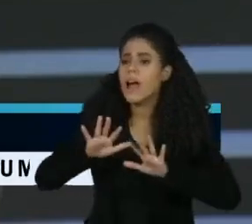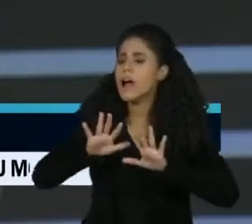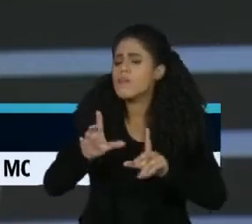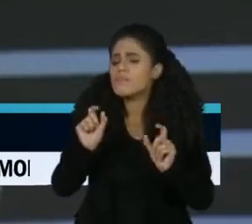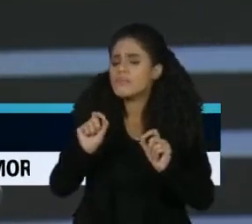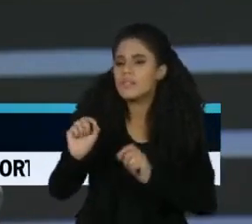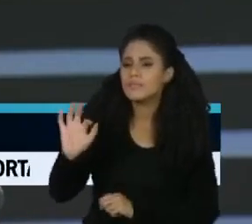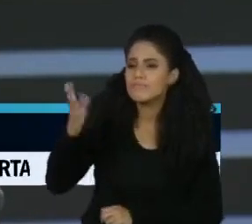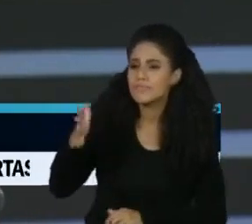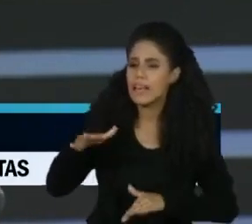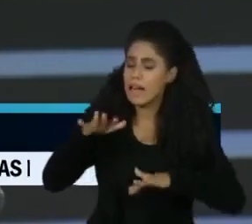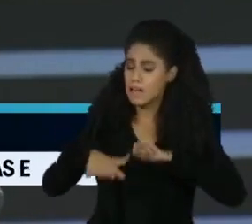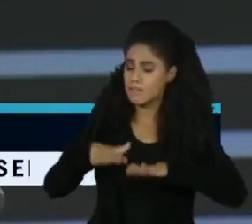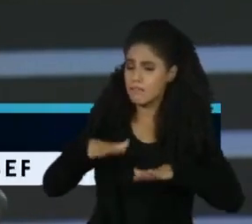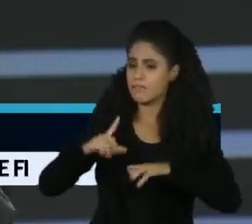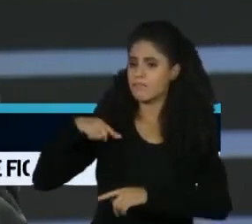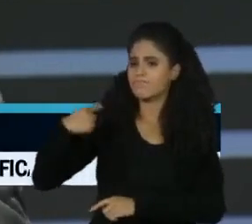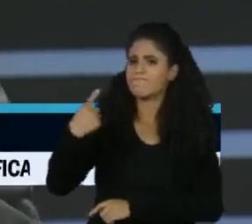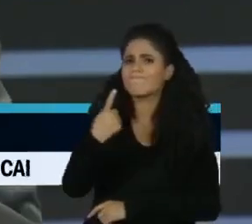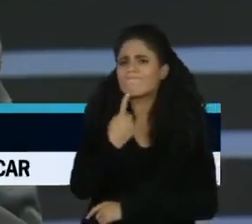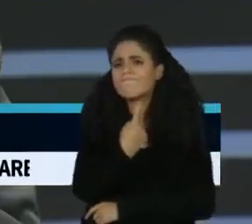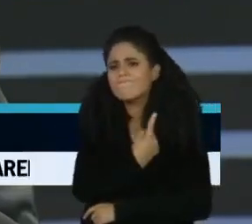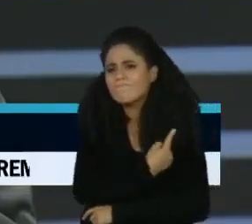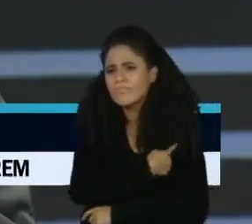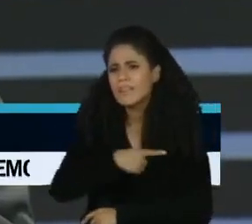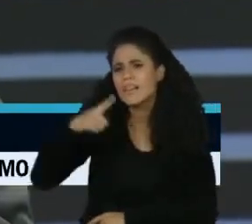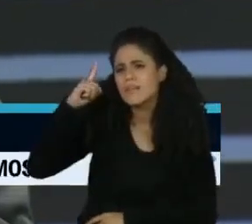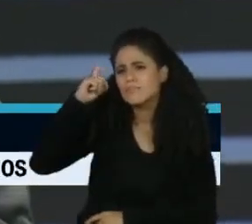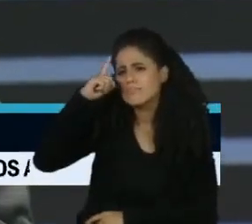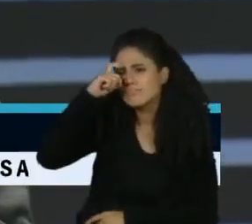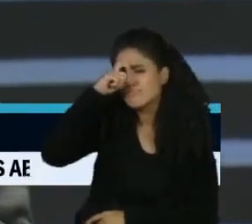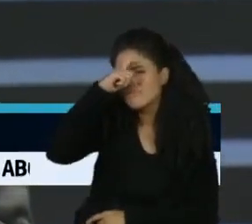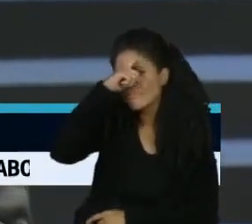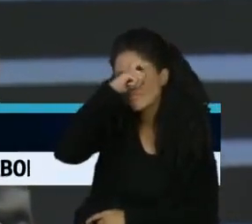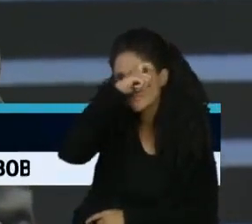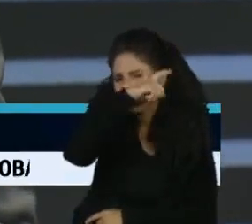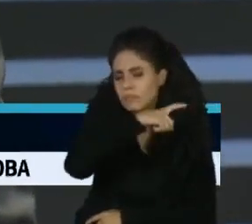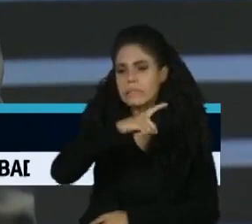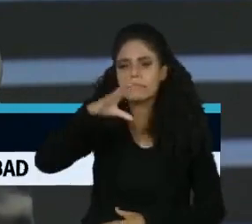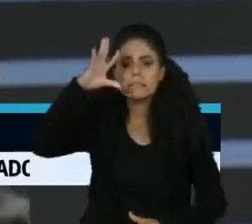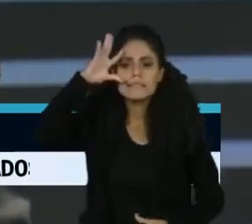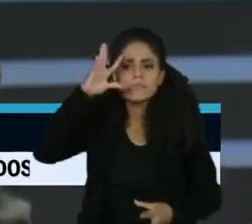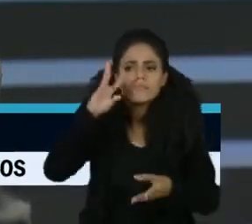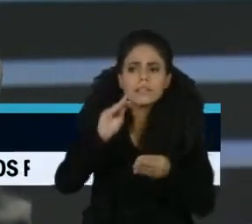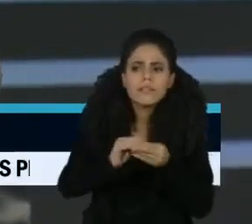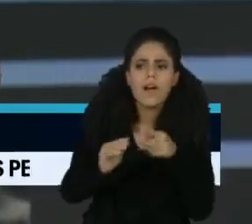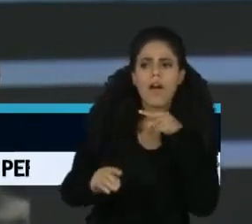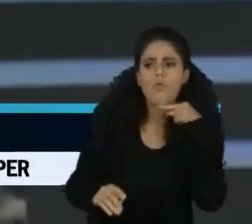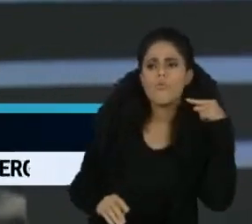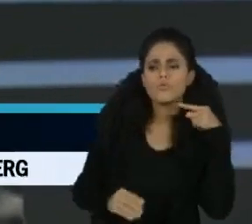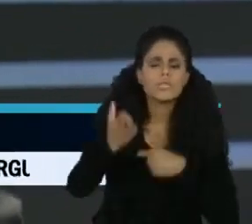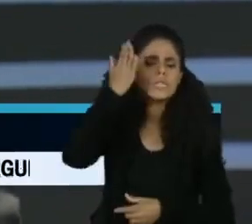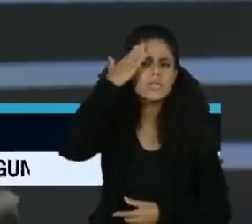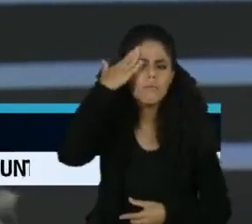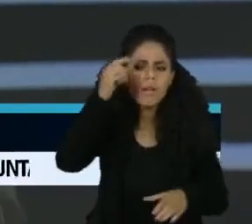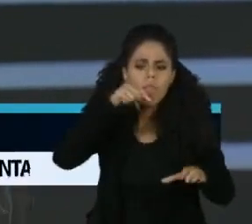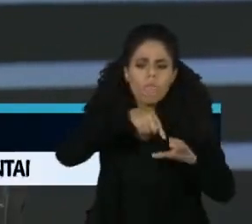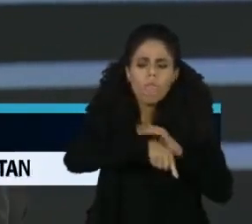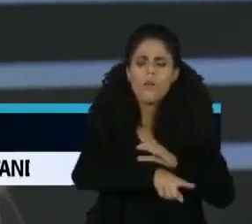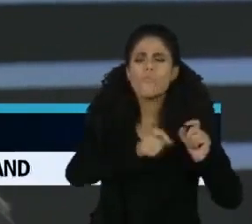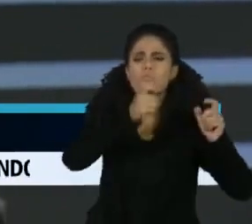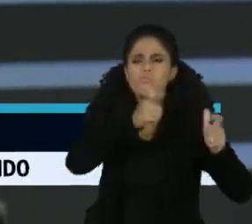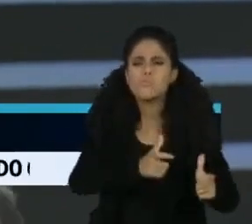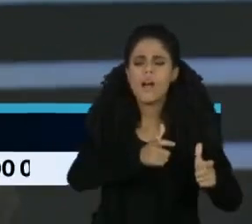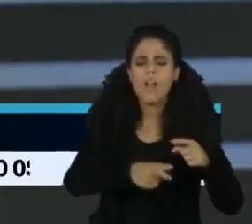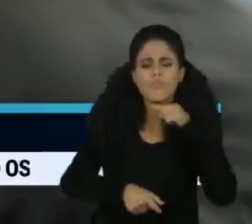Infelizmente, às vezes a gente tem muita dificuldade de penetrar na Rússia, né? Penetrar no sentido de saber o que acontece lá dentro da Rússia.